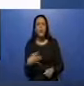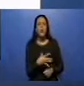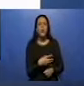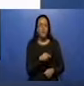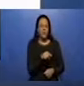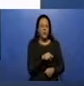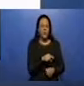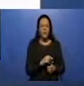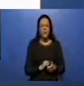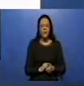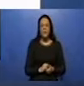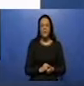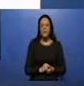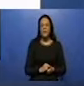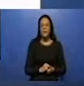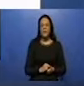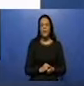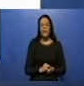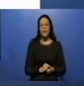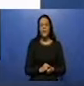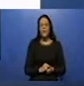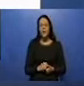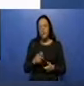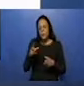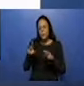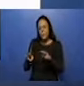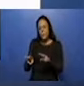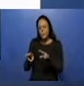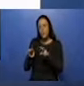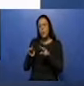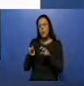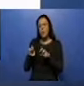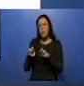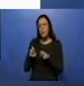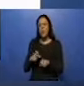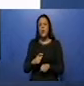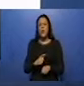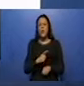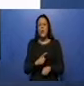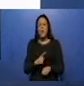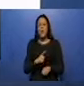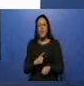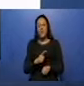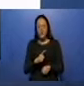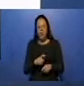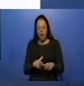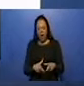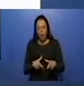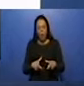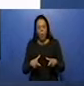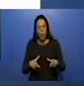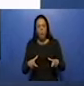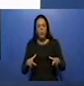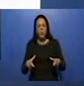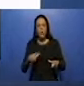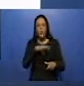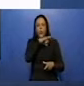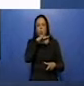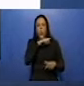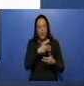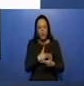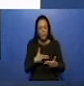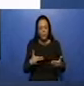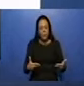retomar a leitura do texto. Nós observamos aqui que houve o quê? O aumento do número de animais e de